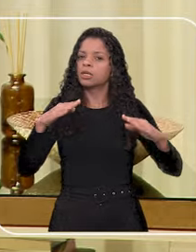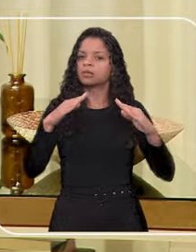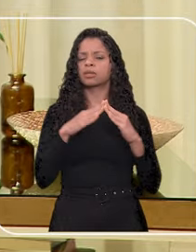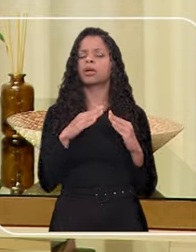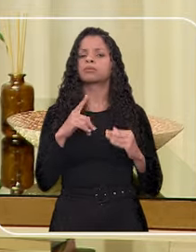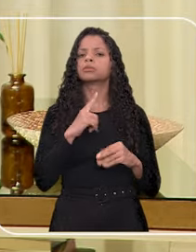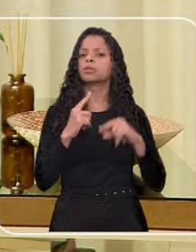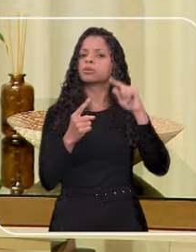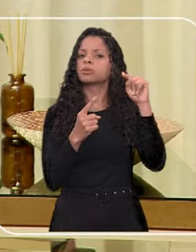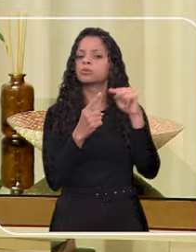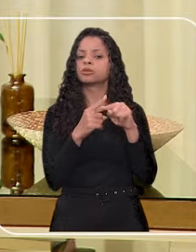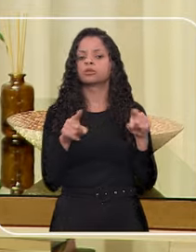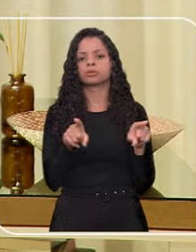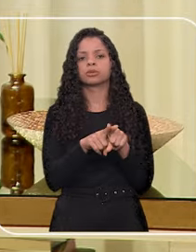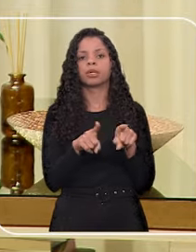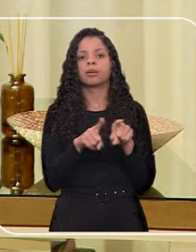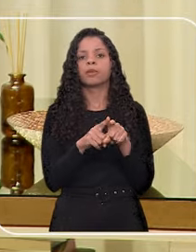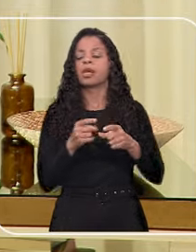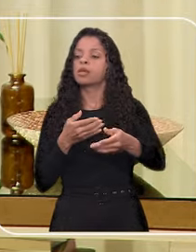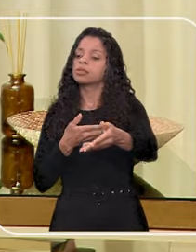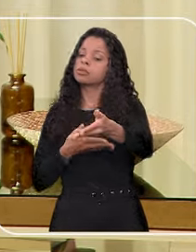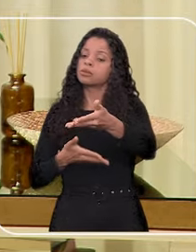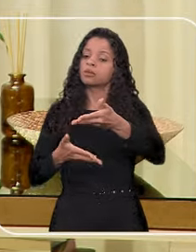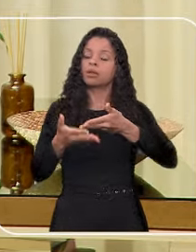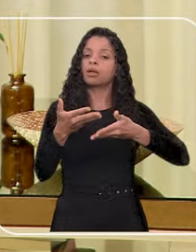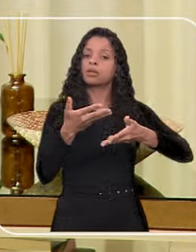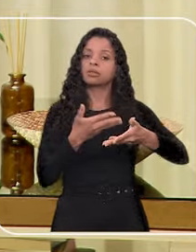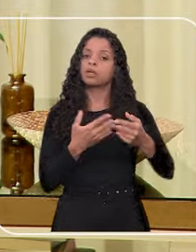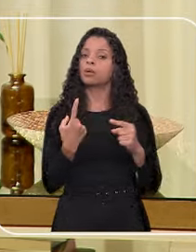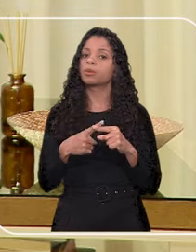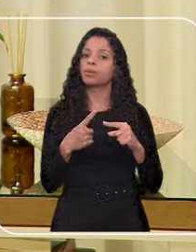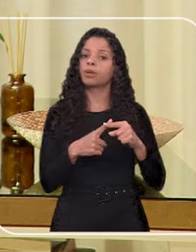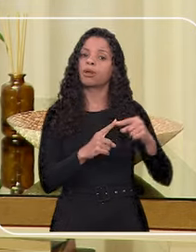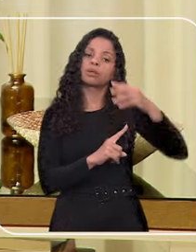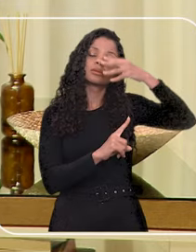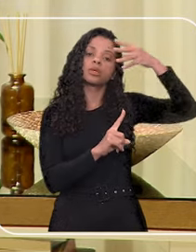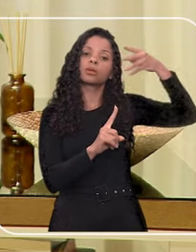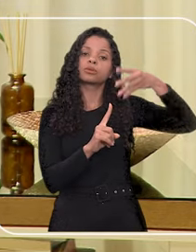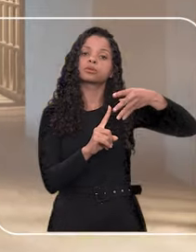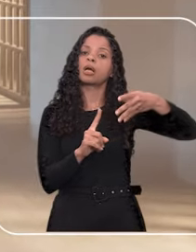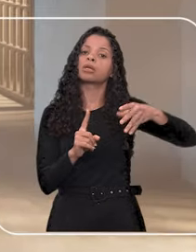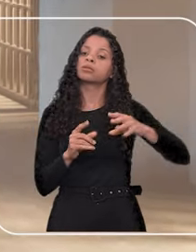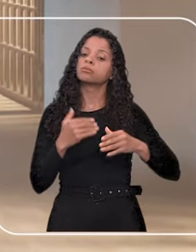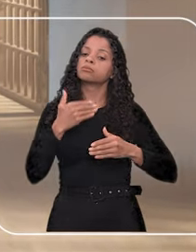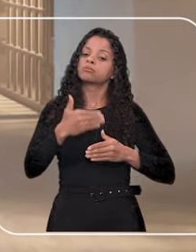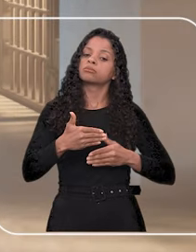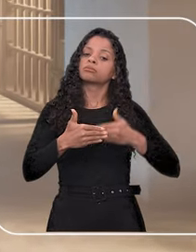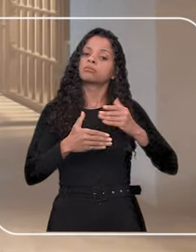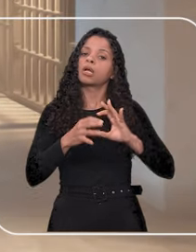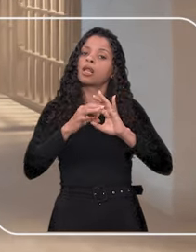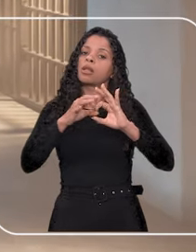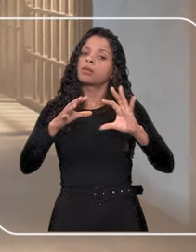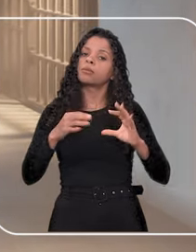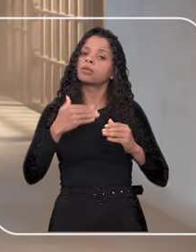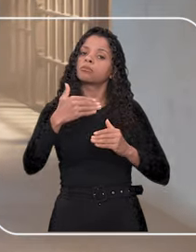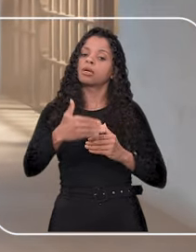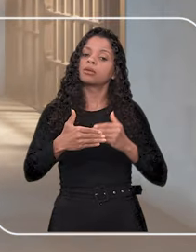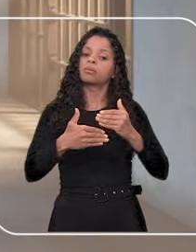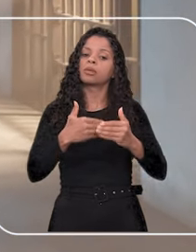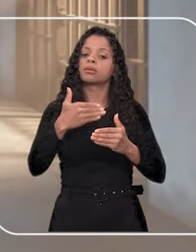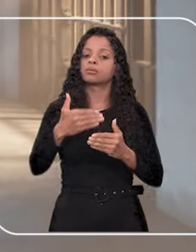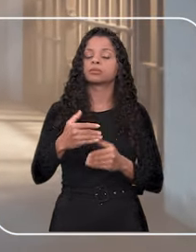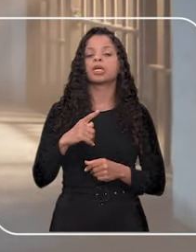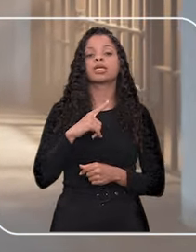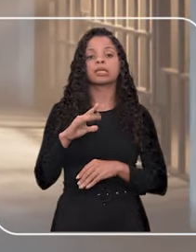ressocialização né de que essa pessoa ela possa ir gradualmente recuperando a liberdade são exemplos de impeditivos do